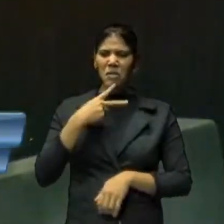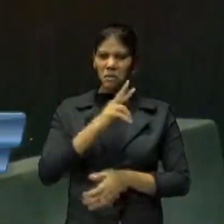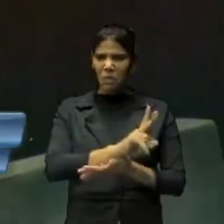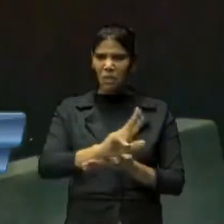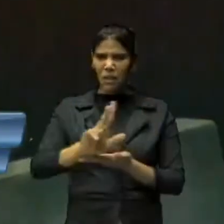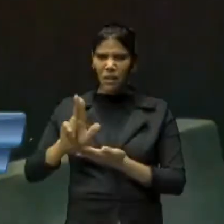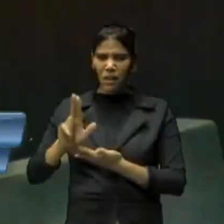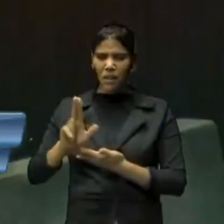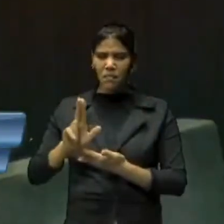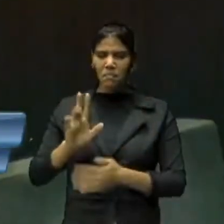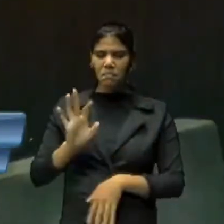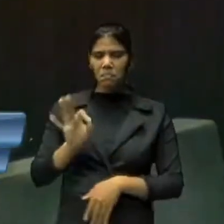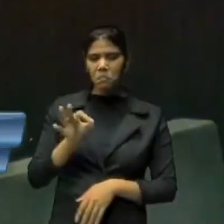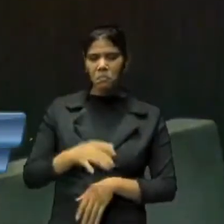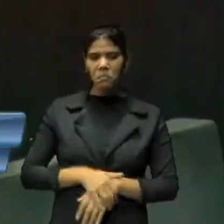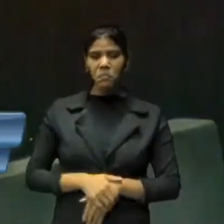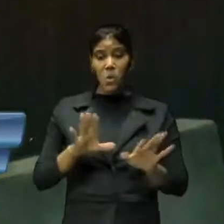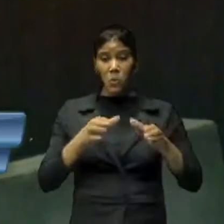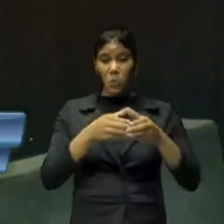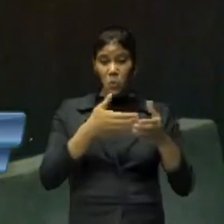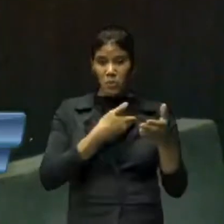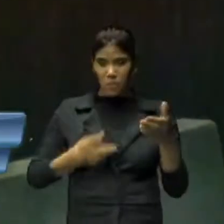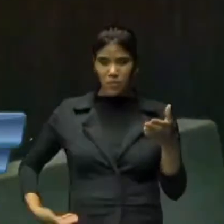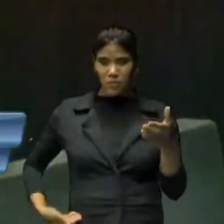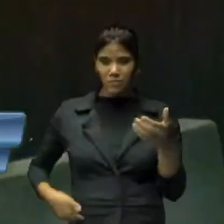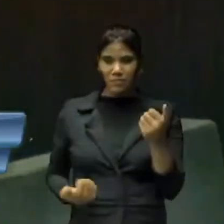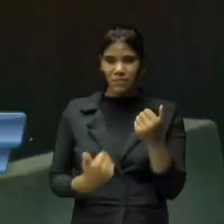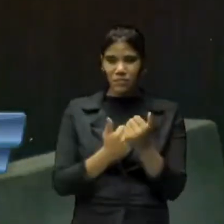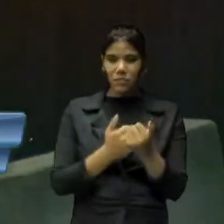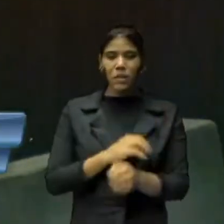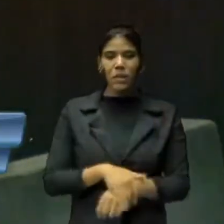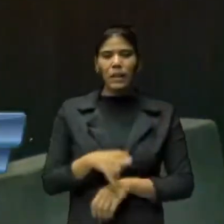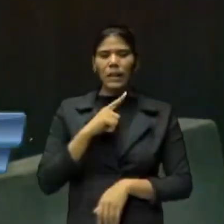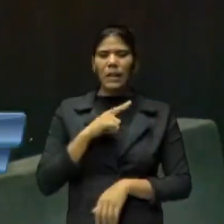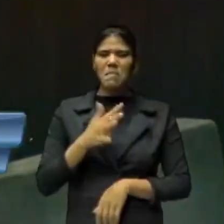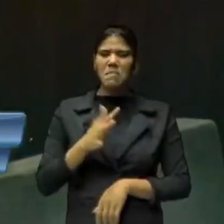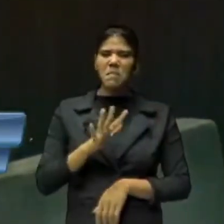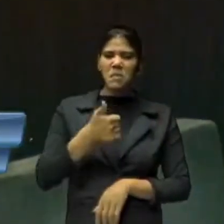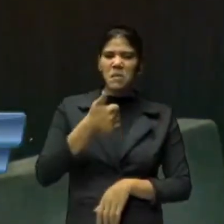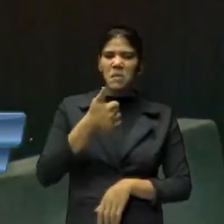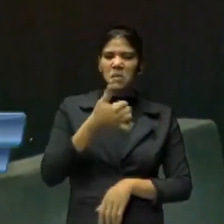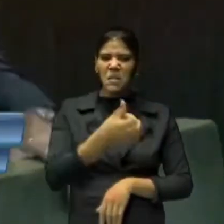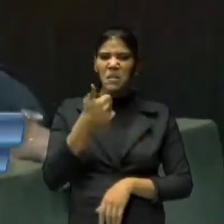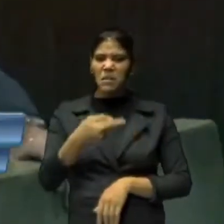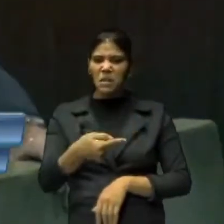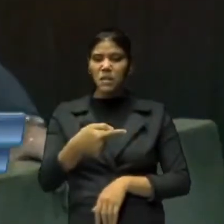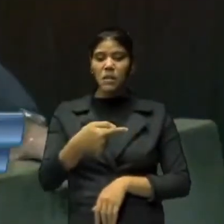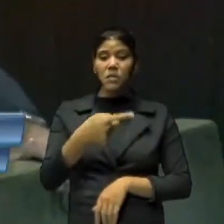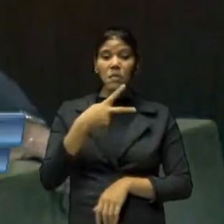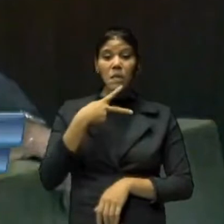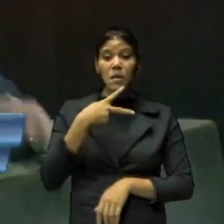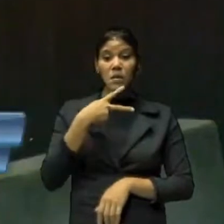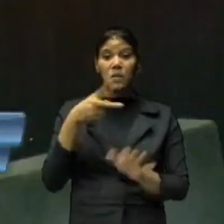25 partidos. O grupo do governo, o governo, leva uns 16 a 17